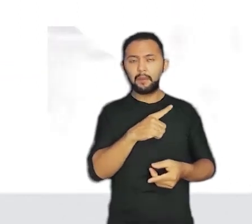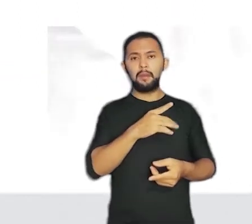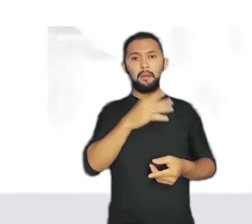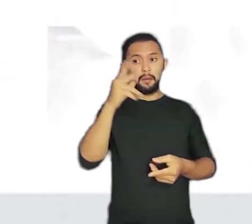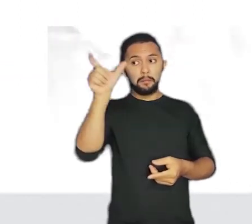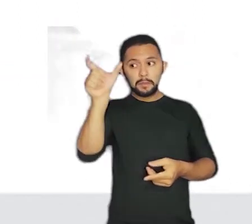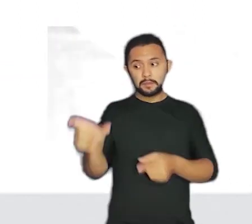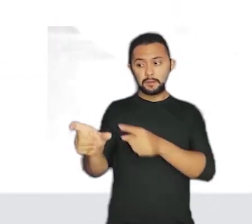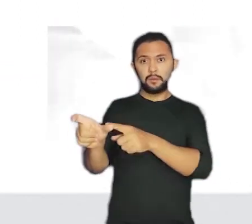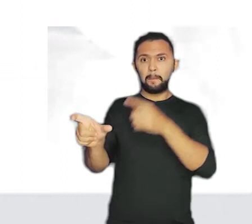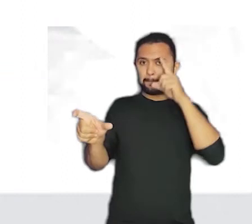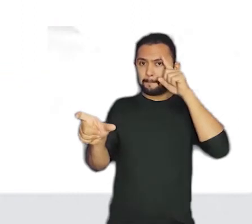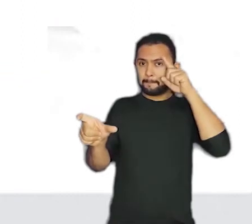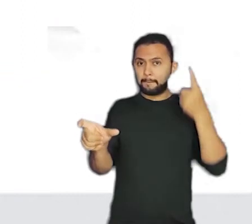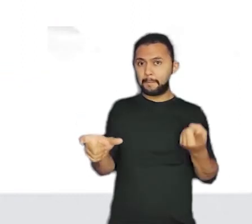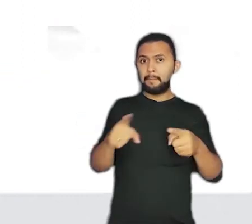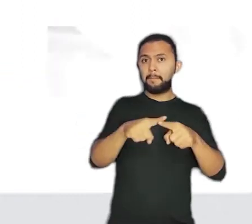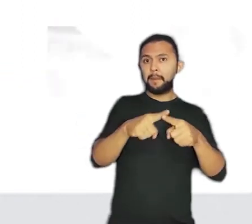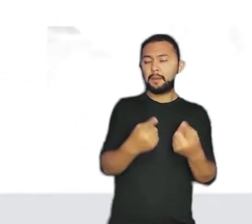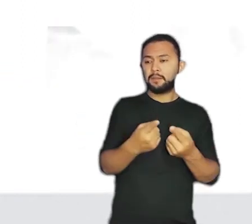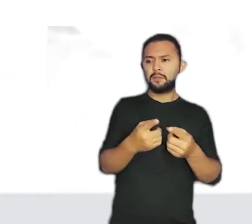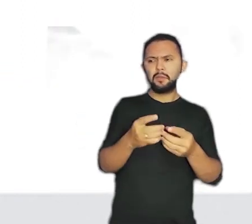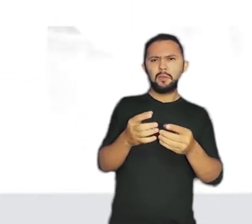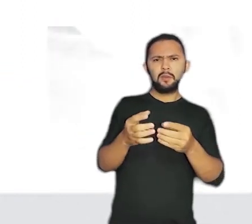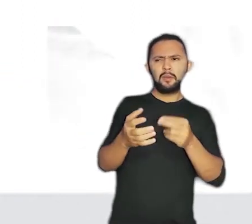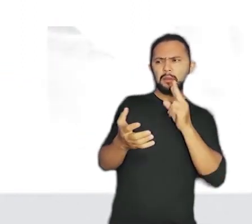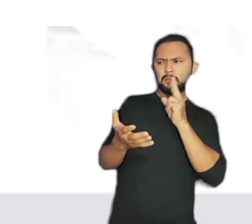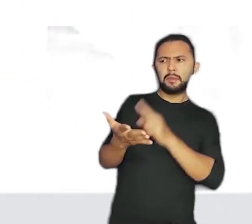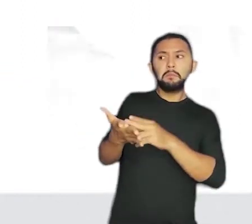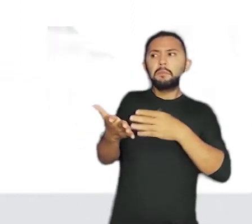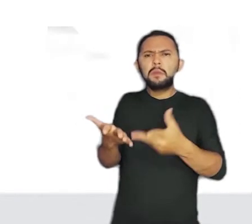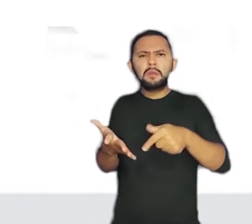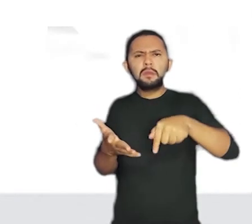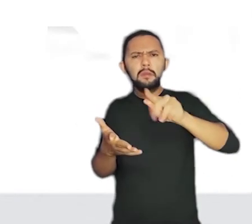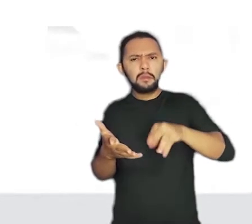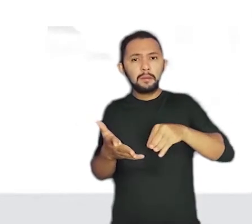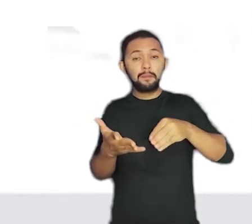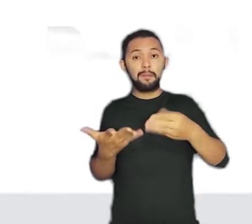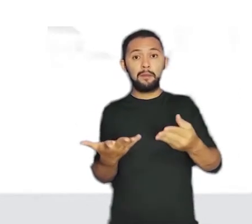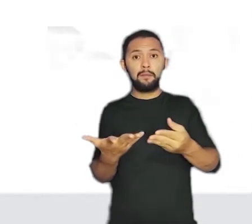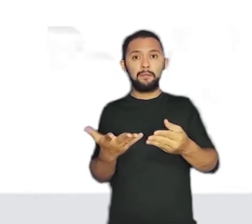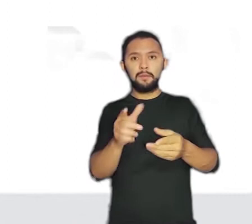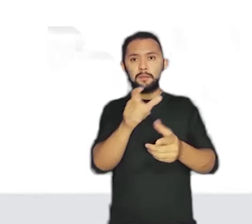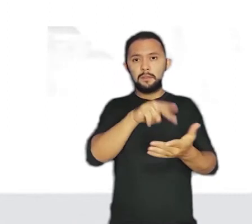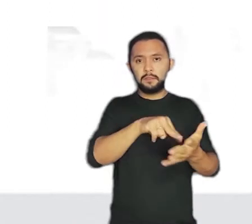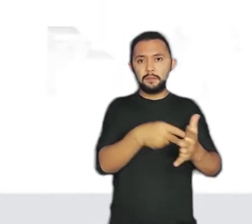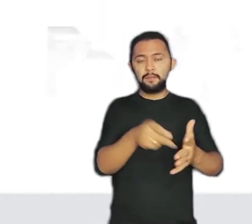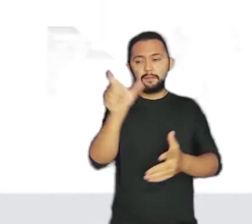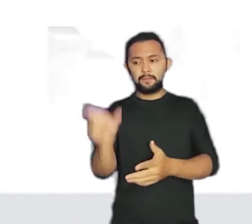recebendo uma ação, mas eu não consigo dizer certamente quem é esse alguém, o sujeito aí vai ser indeterminado, tá